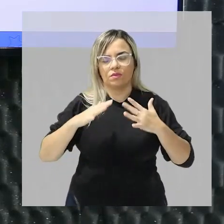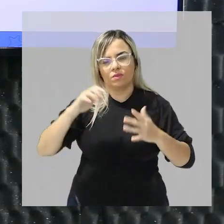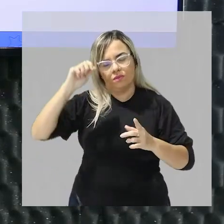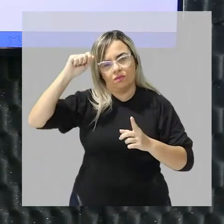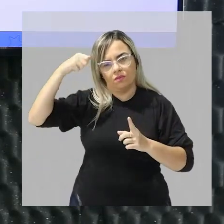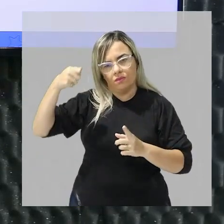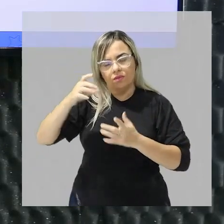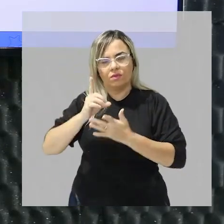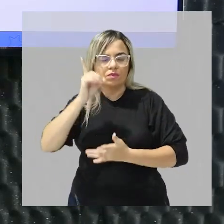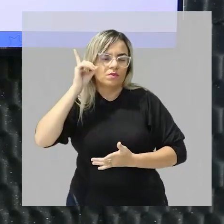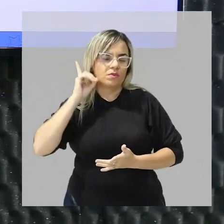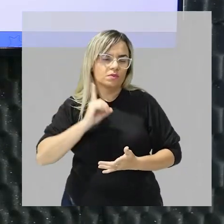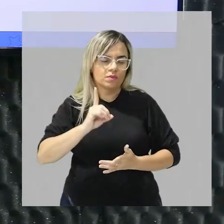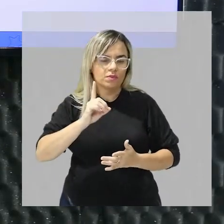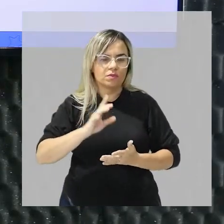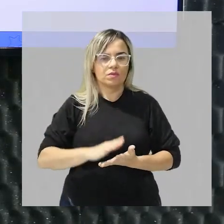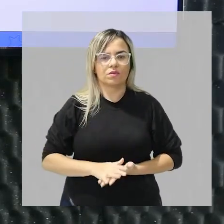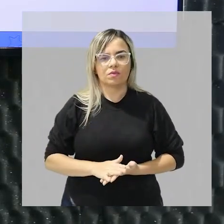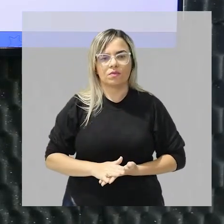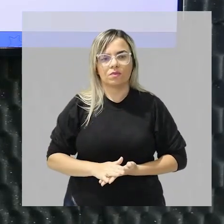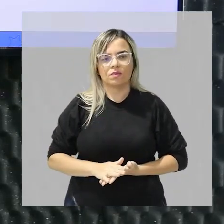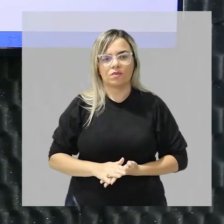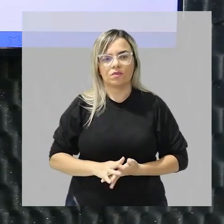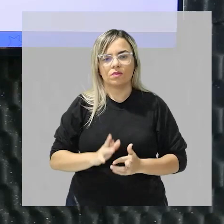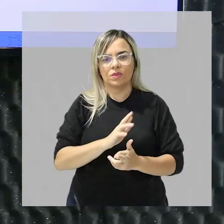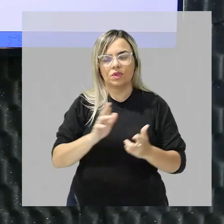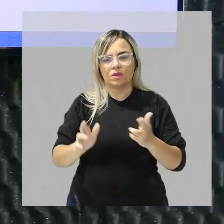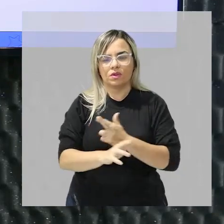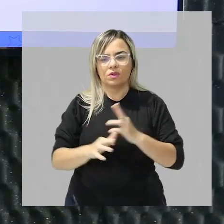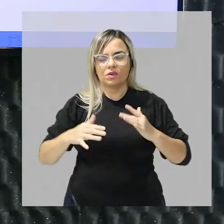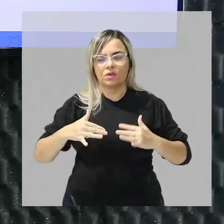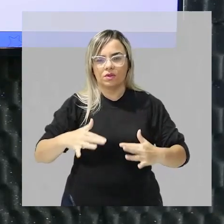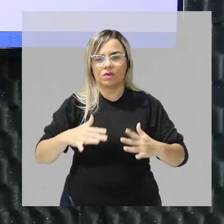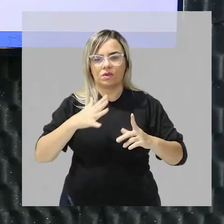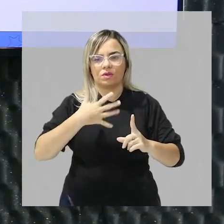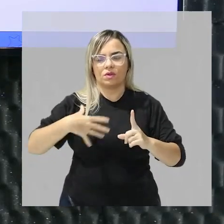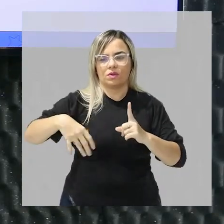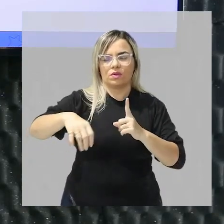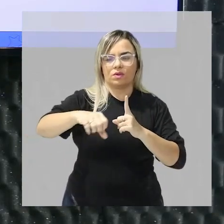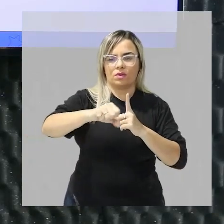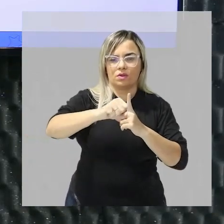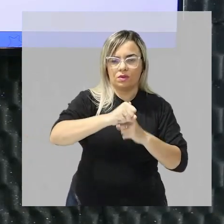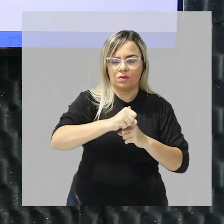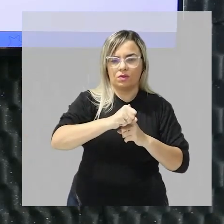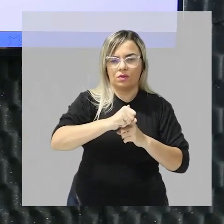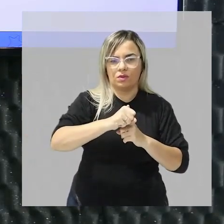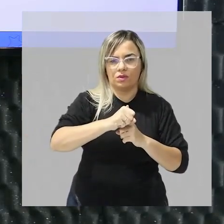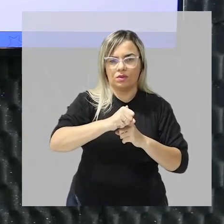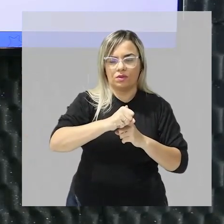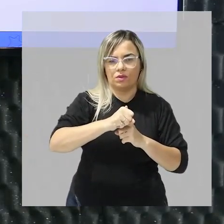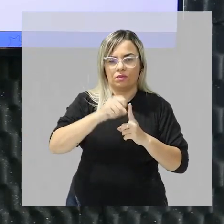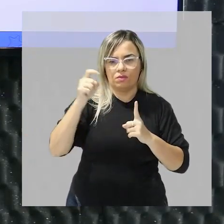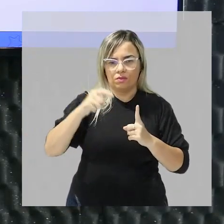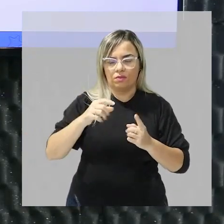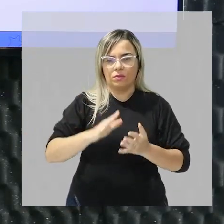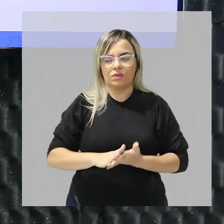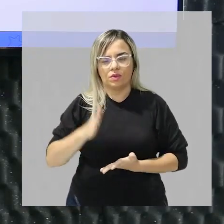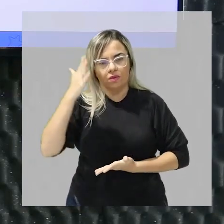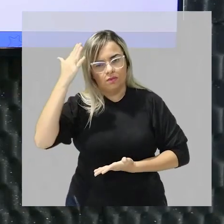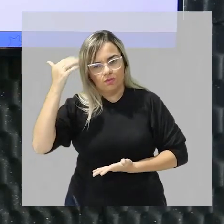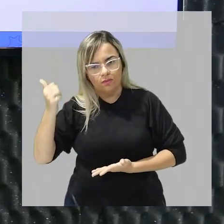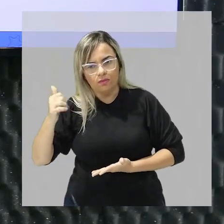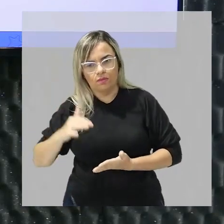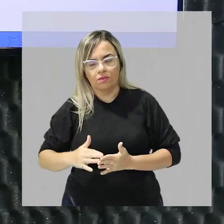negro norte-americano, refere-se a um movimento social, aí você coloca, movimento negro dos Estados Unidos, que